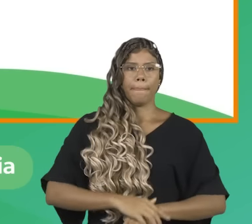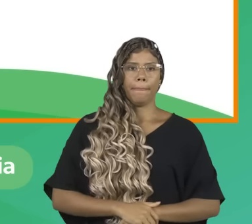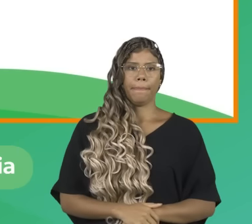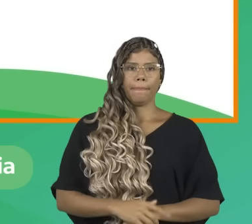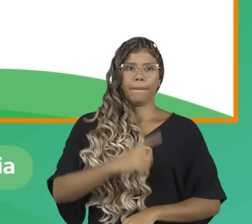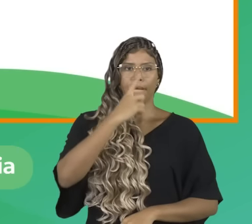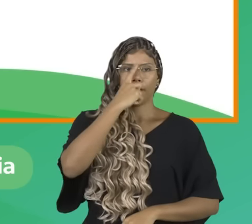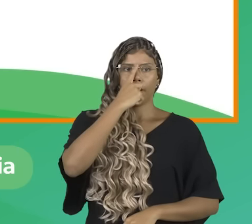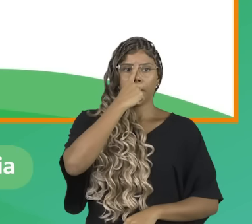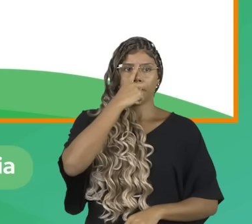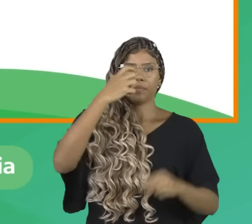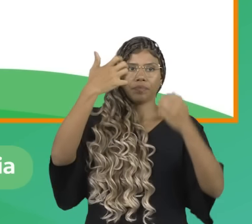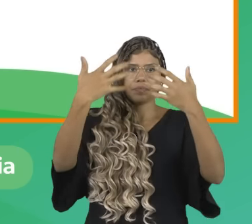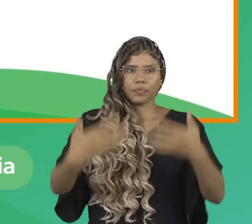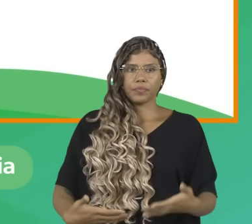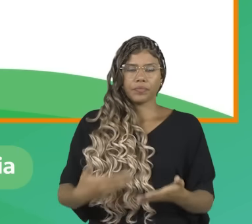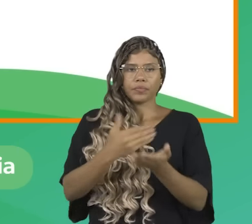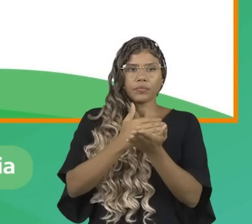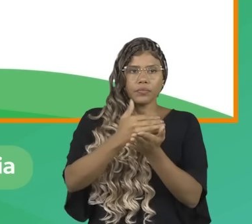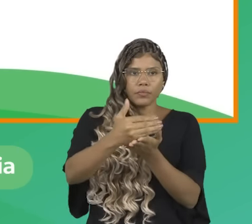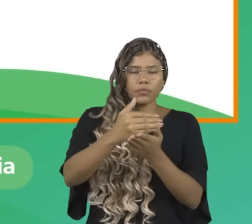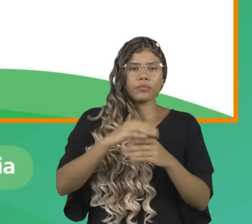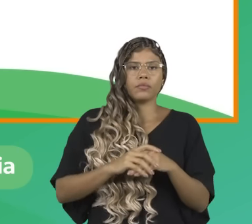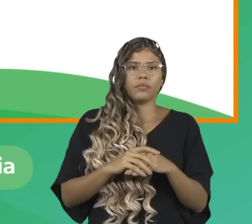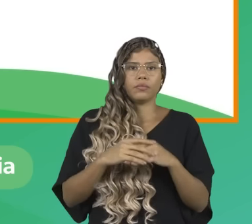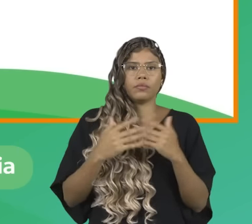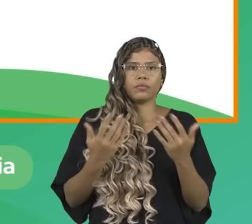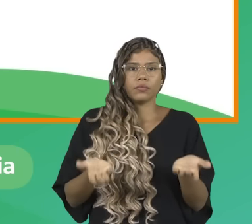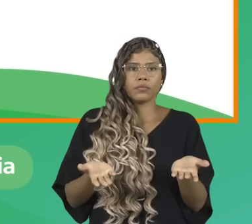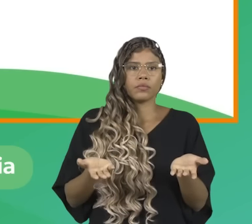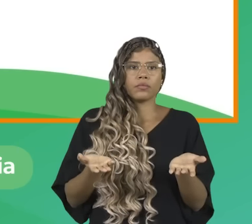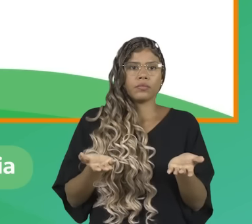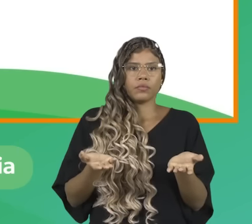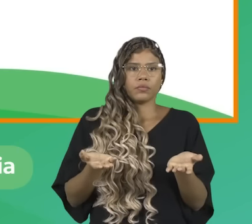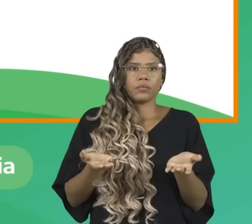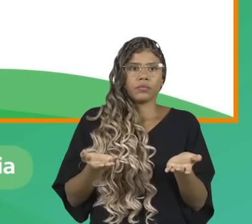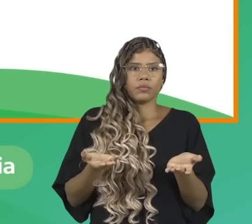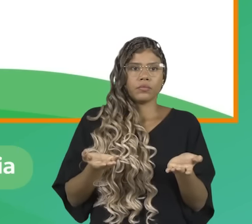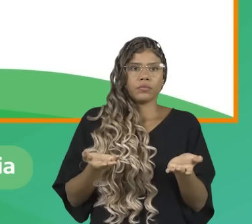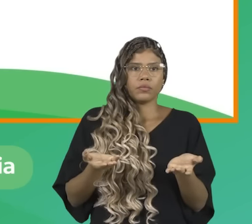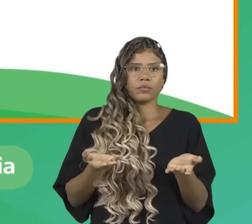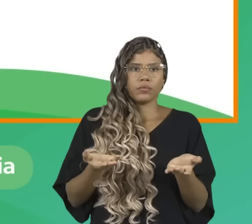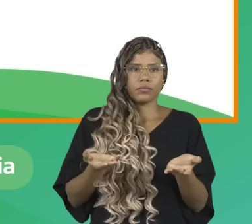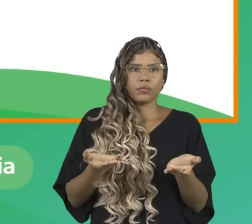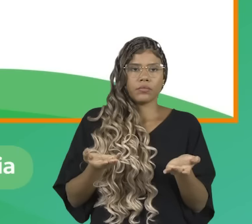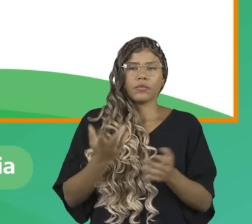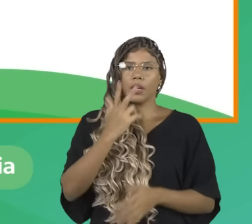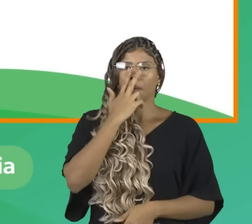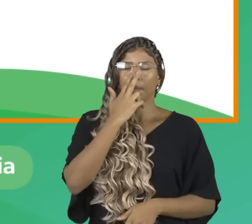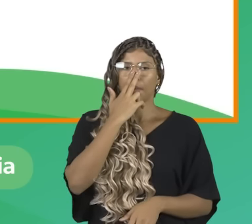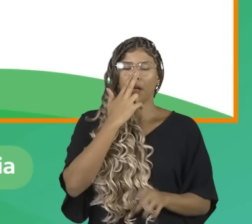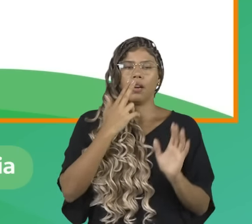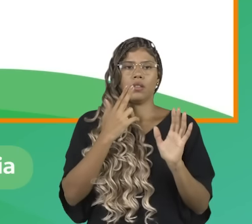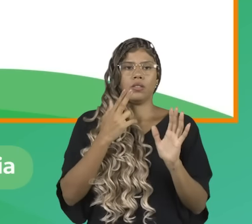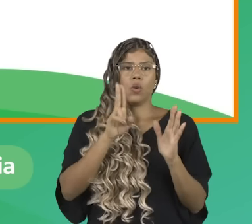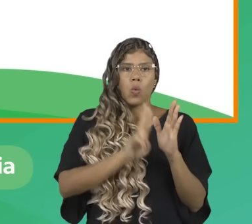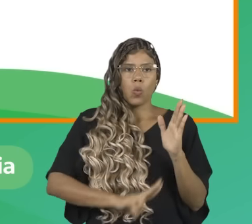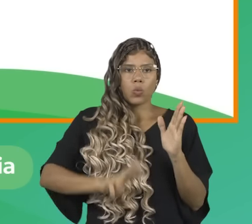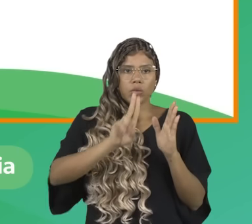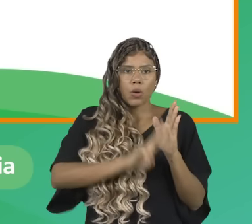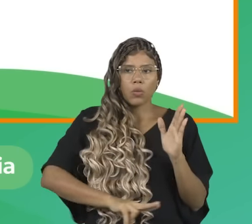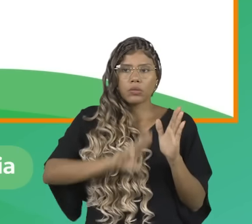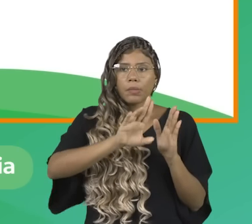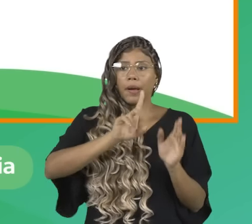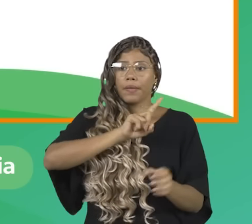linear. E essa linearidade faz com que o recurso vá, mas não retorne. E não traga esse benefício de retorno de matéria nem parcial